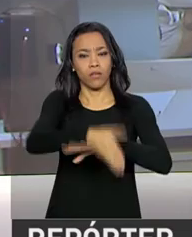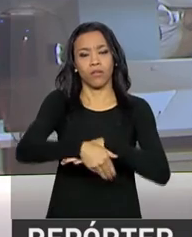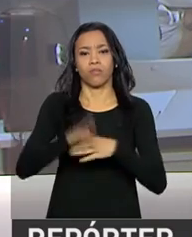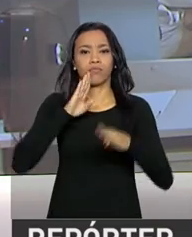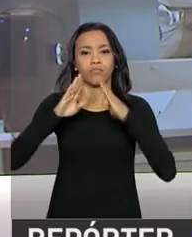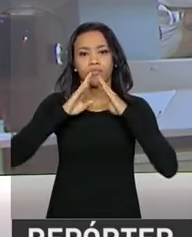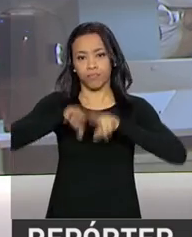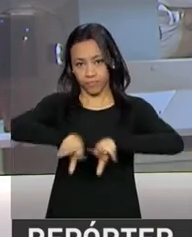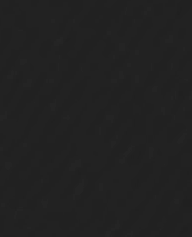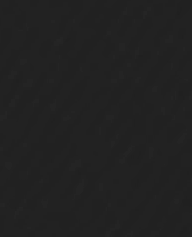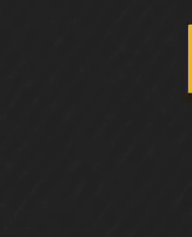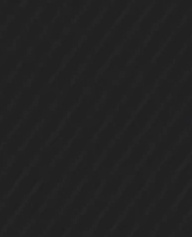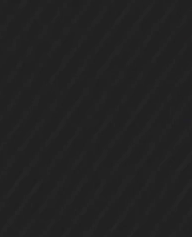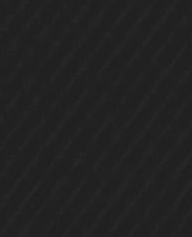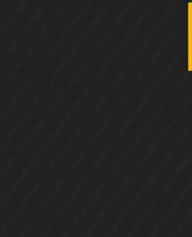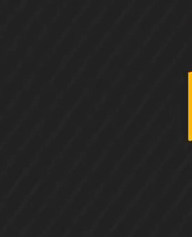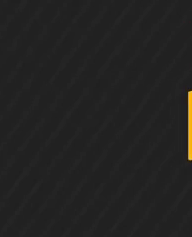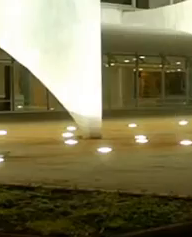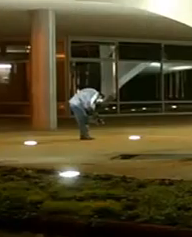nossas redes sociais